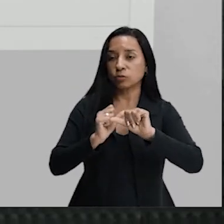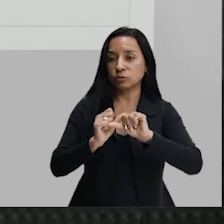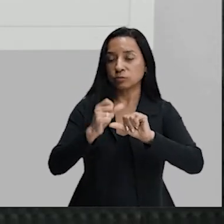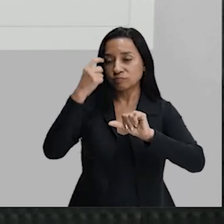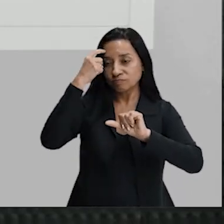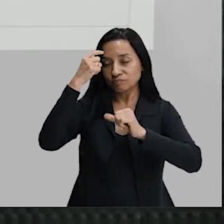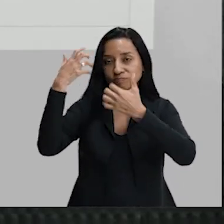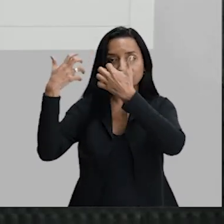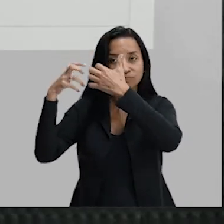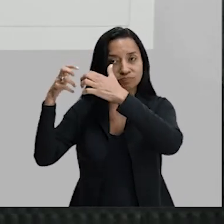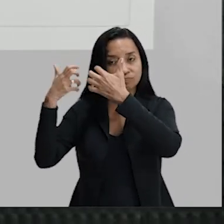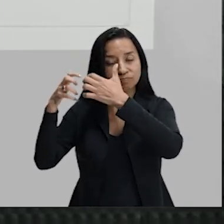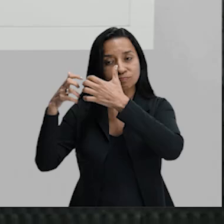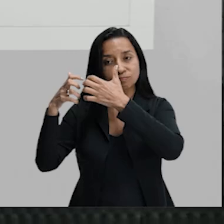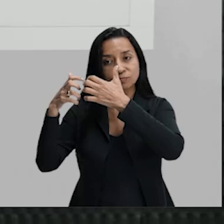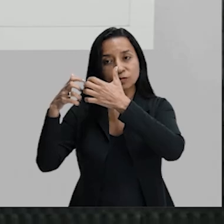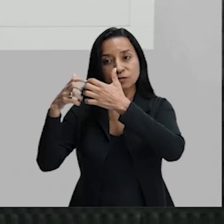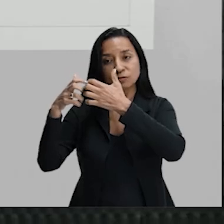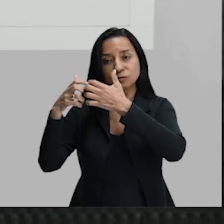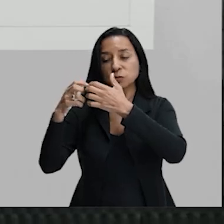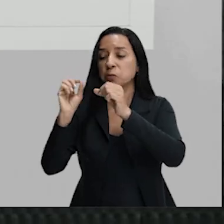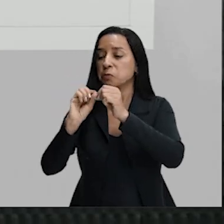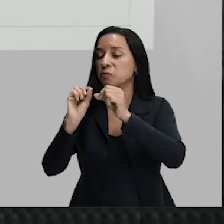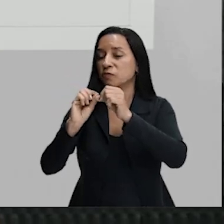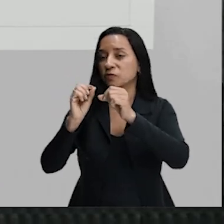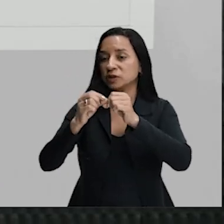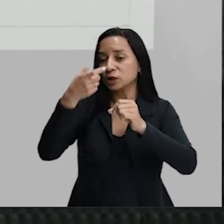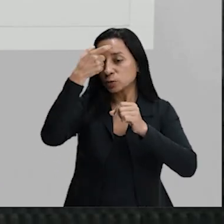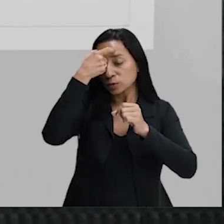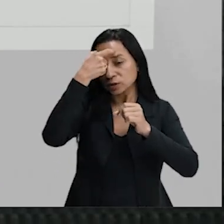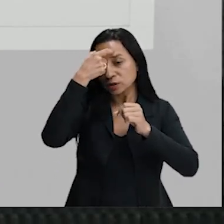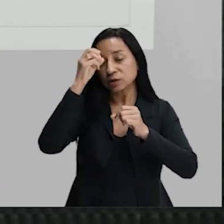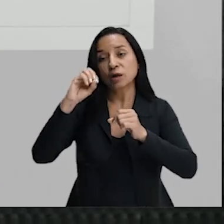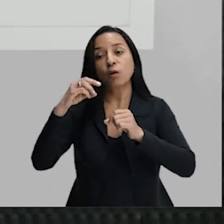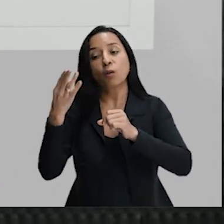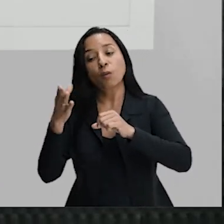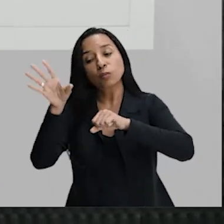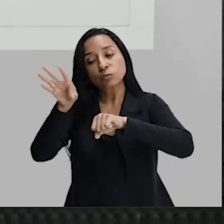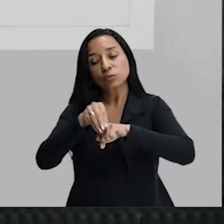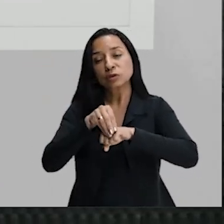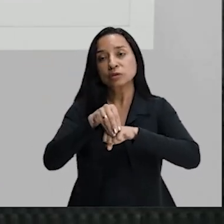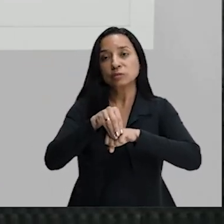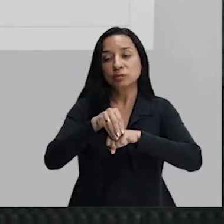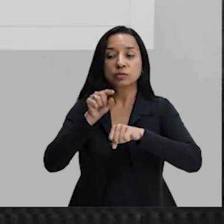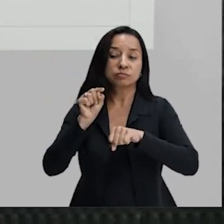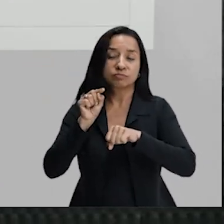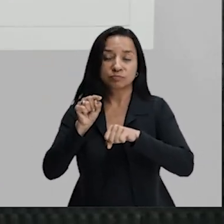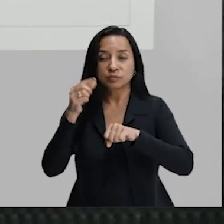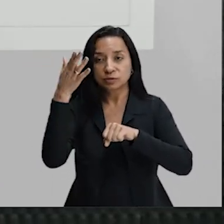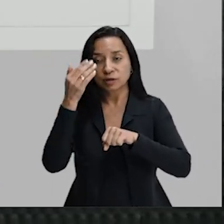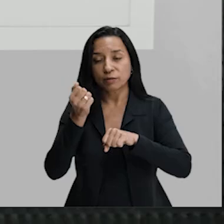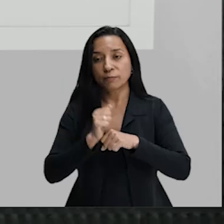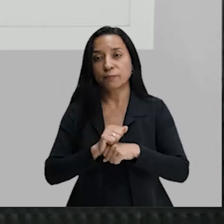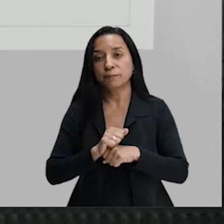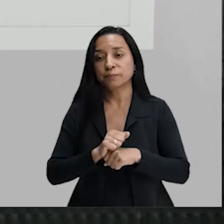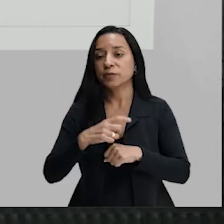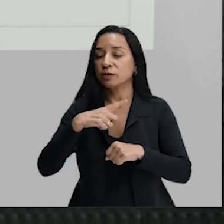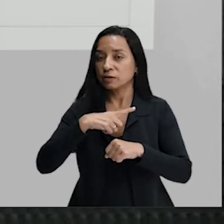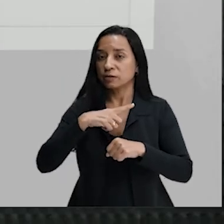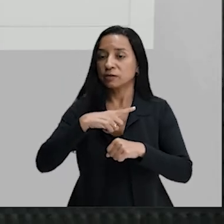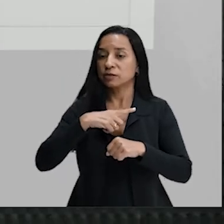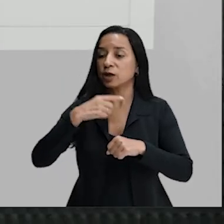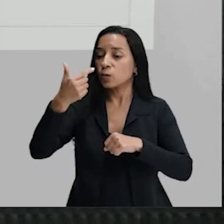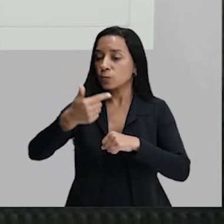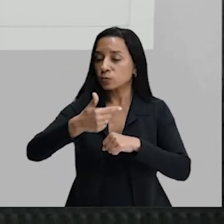cognição, na sua construção de consciência ou na sua produção de conhecimento, como você bem sabe. Tá? Mas existe um segundo sentido a isto. Nós